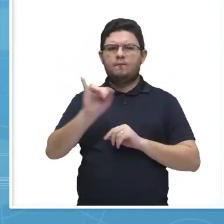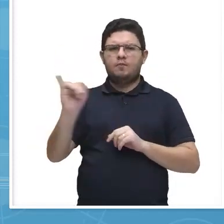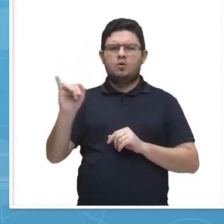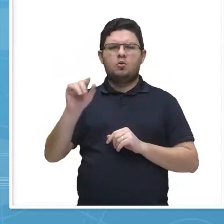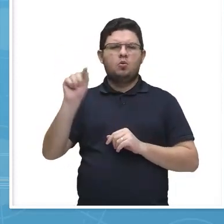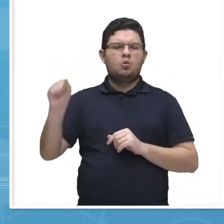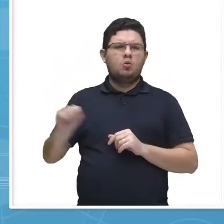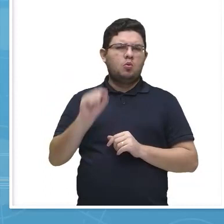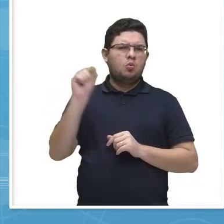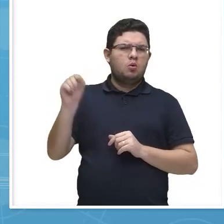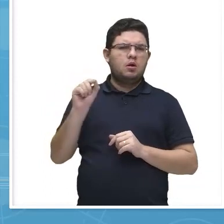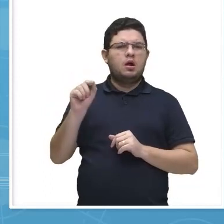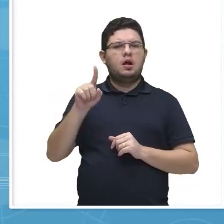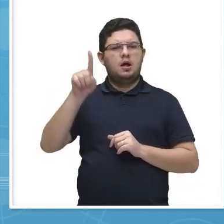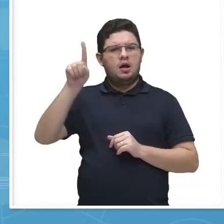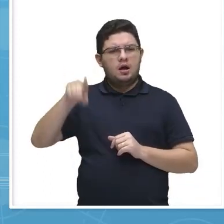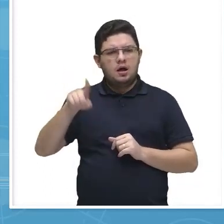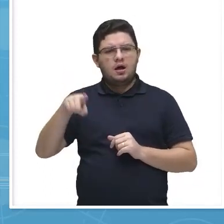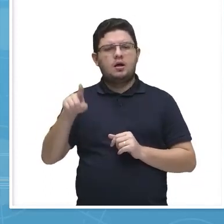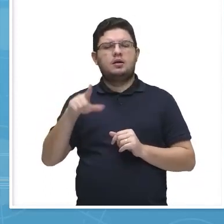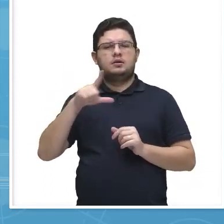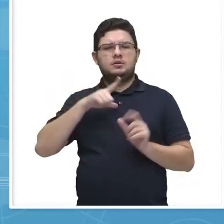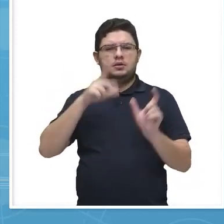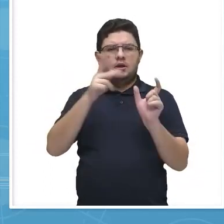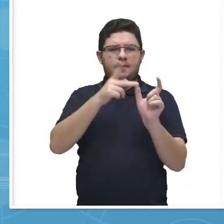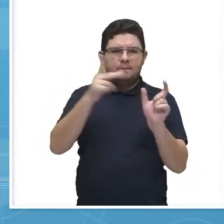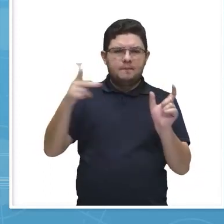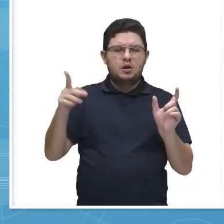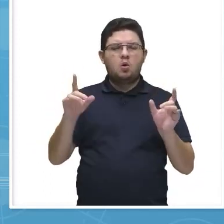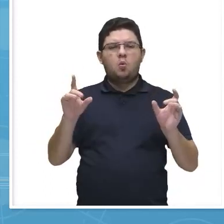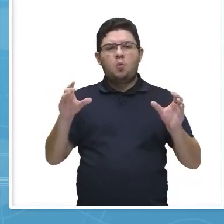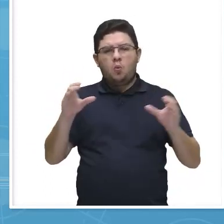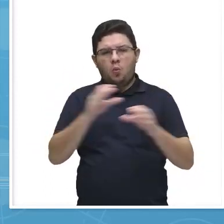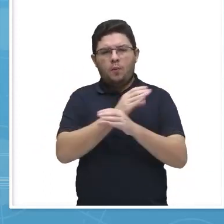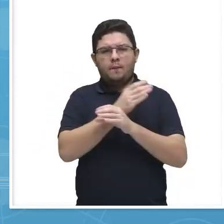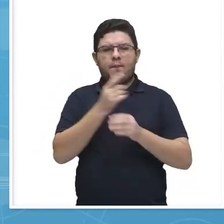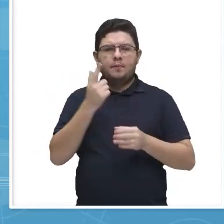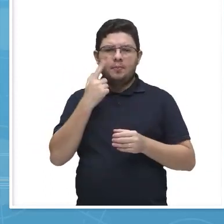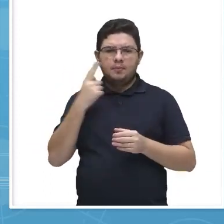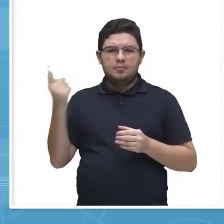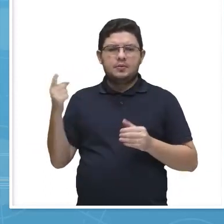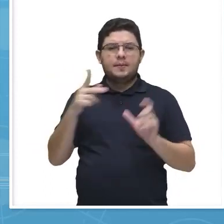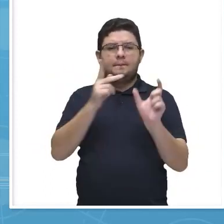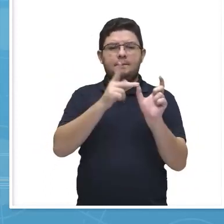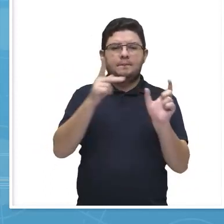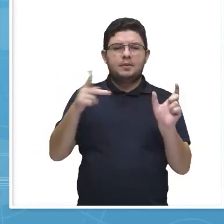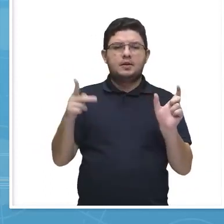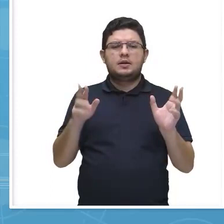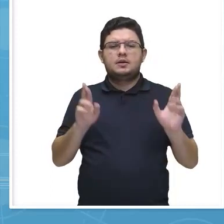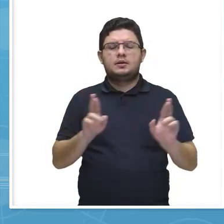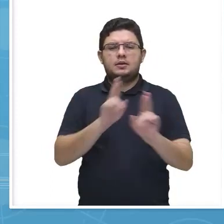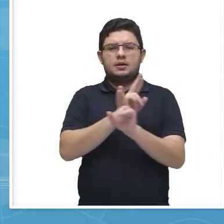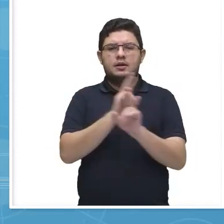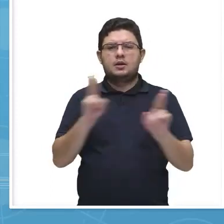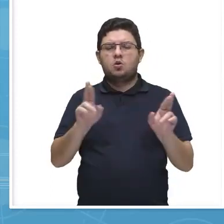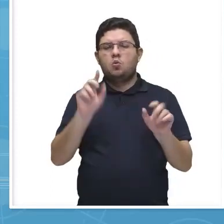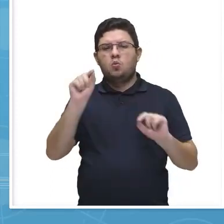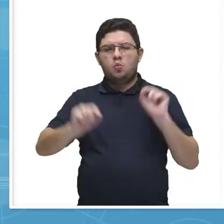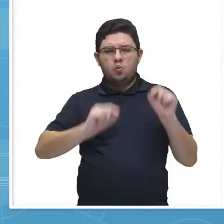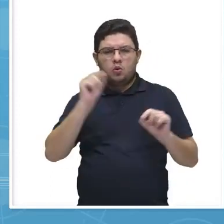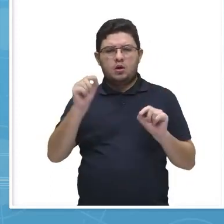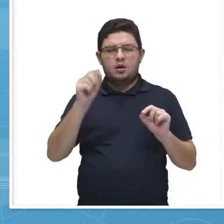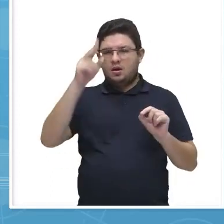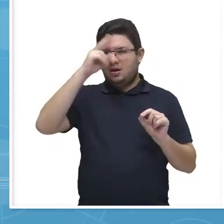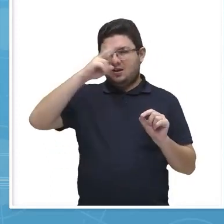possuem predicação completa, predicação tem a ver, né, com a relação que o